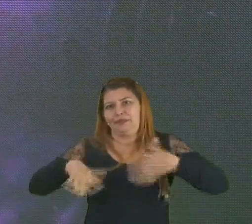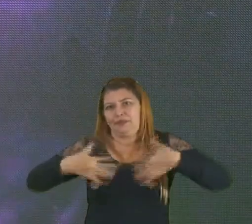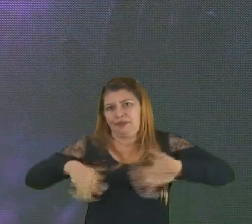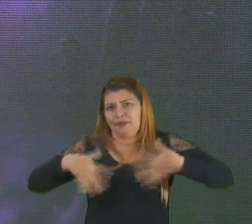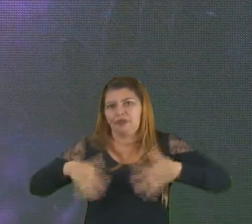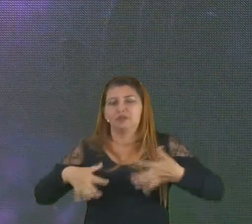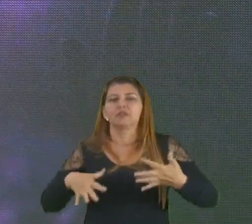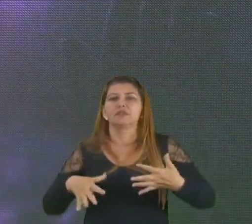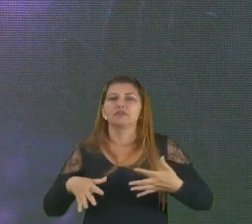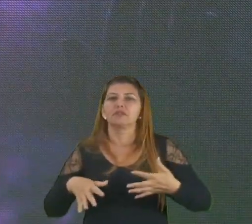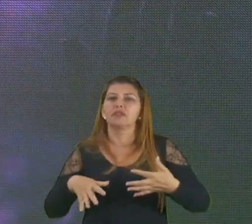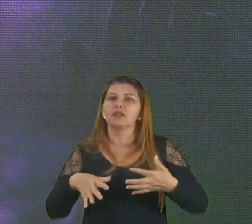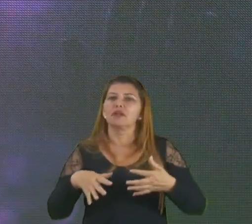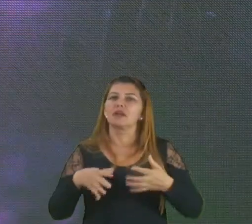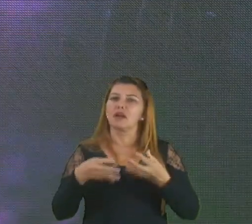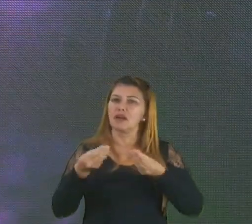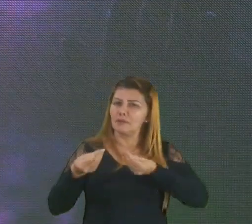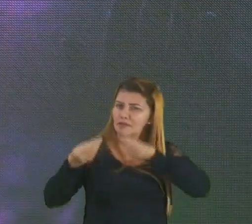Quantos recebem, diga amém.